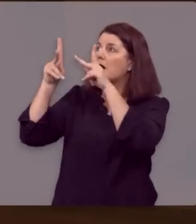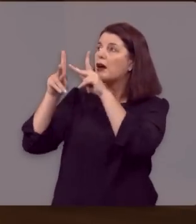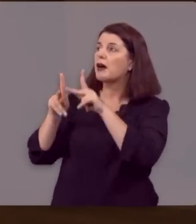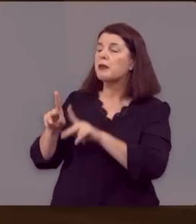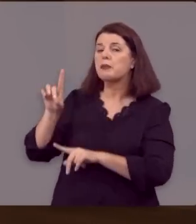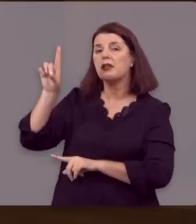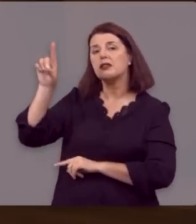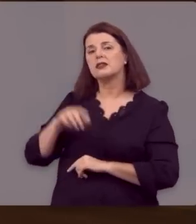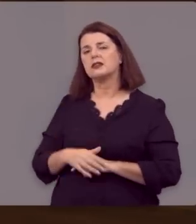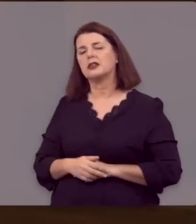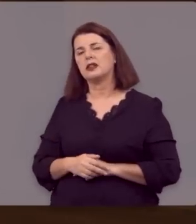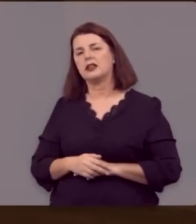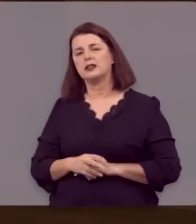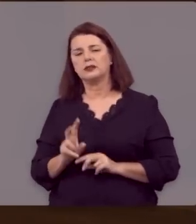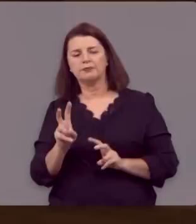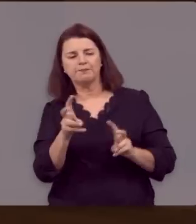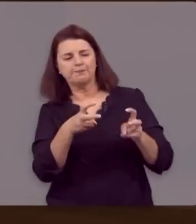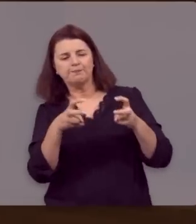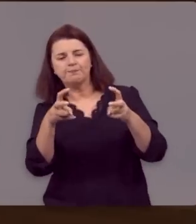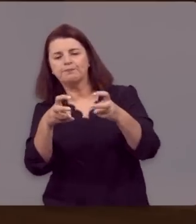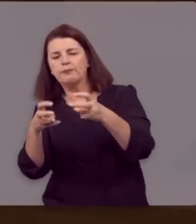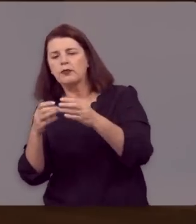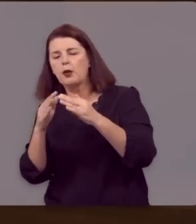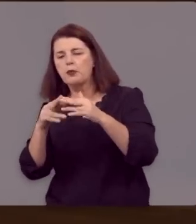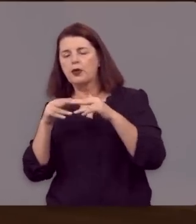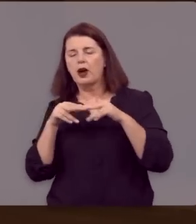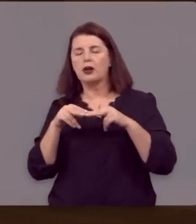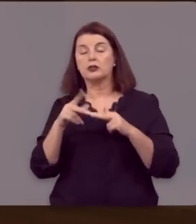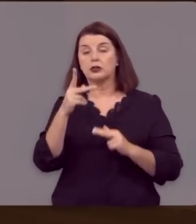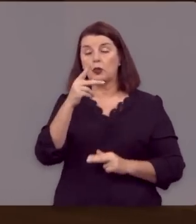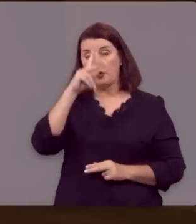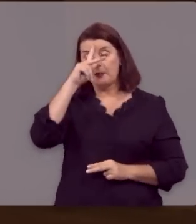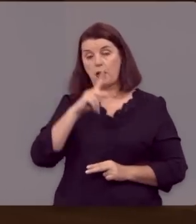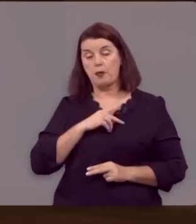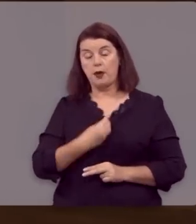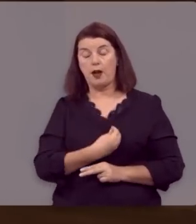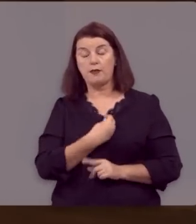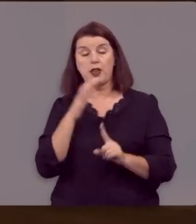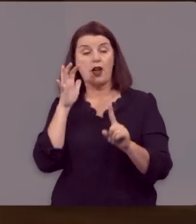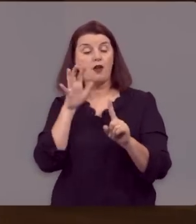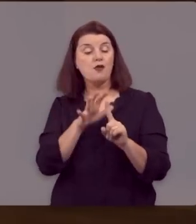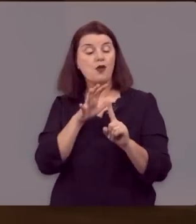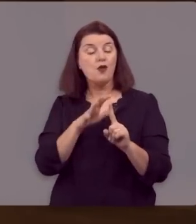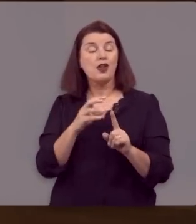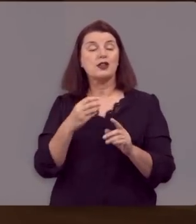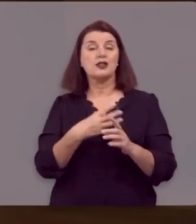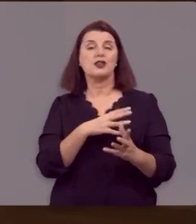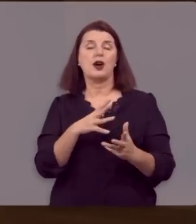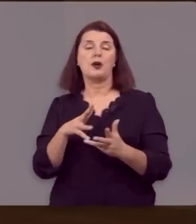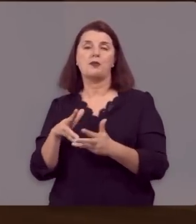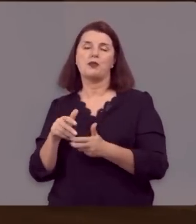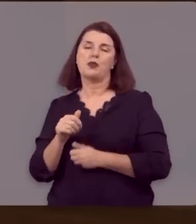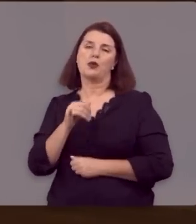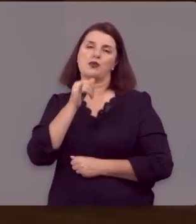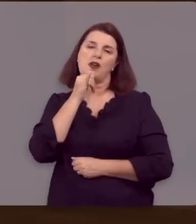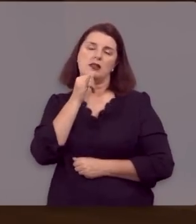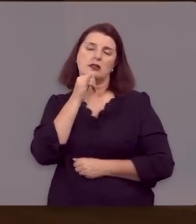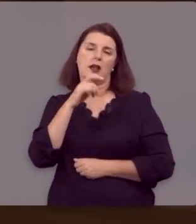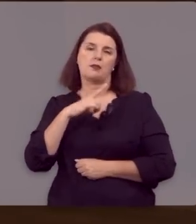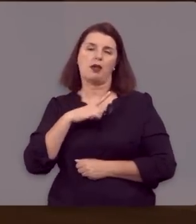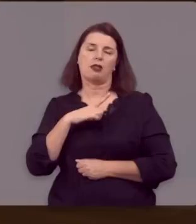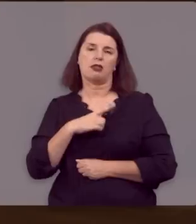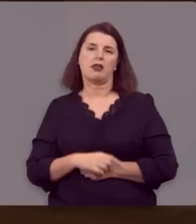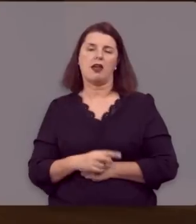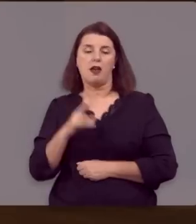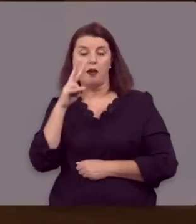que atrai as pessoas pela simpatia da sua vida, uma igreja que influencia o mundo pelo exemplo que tem,